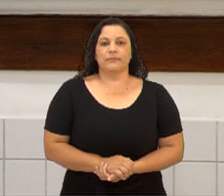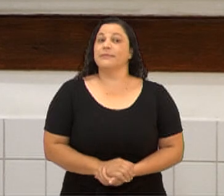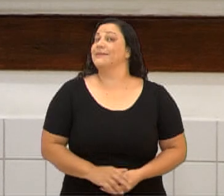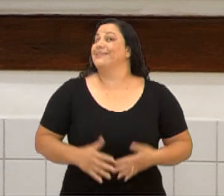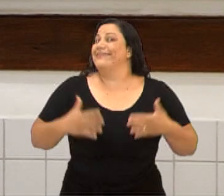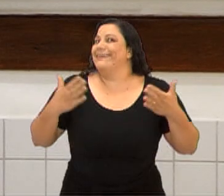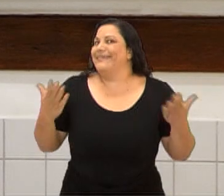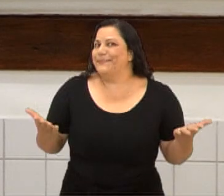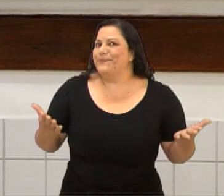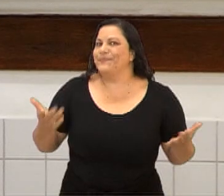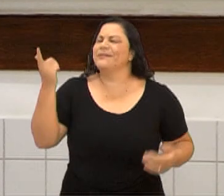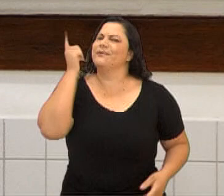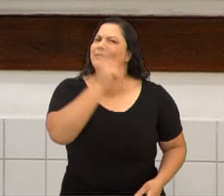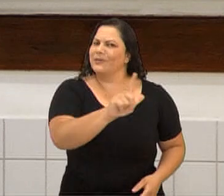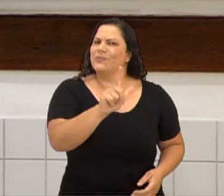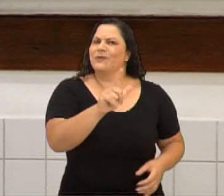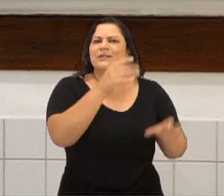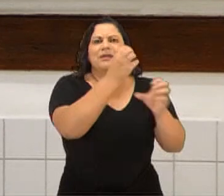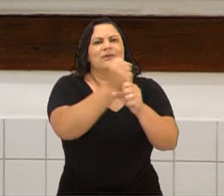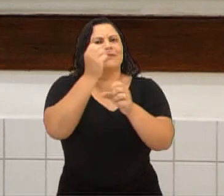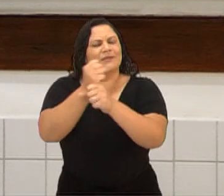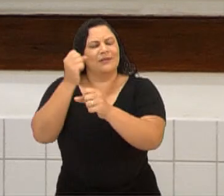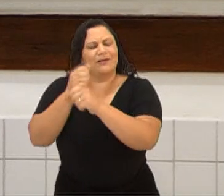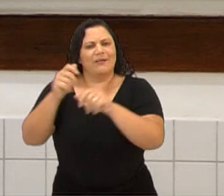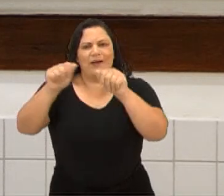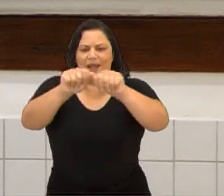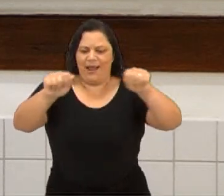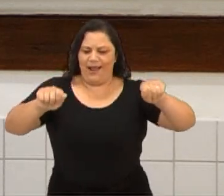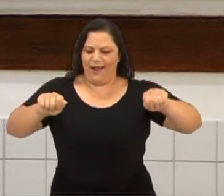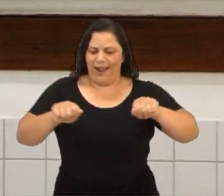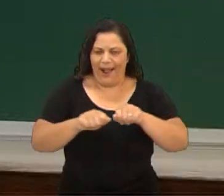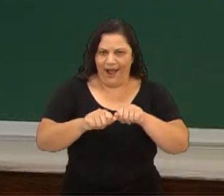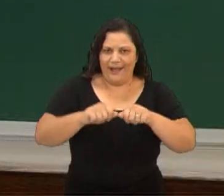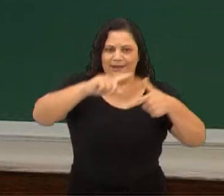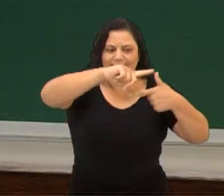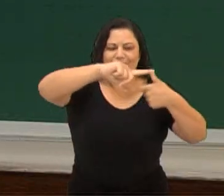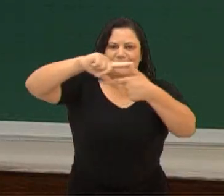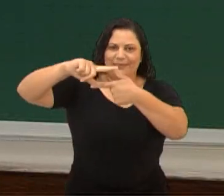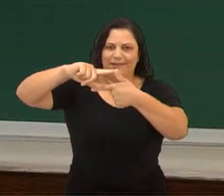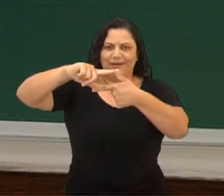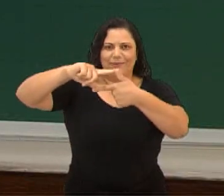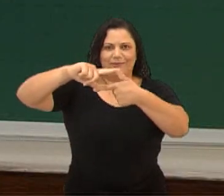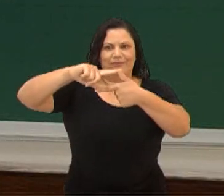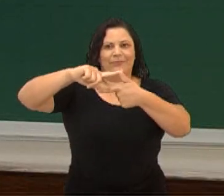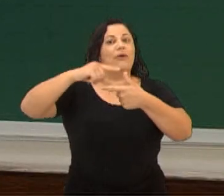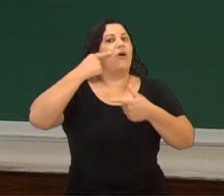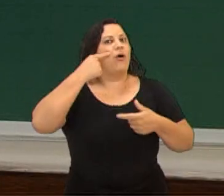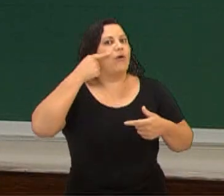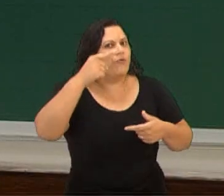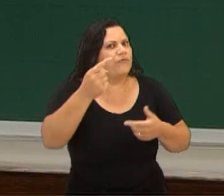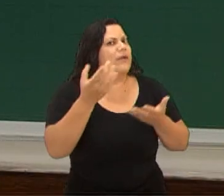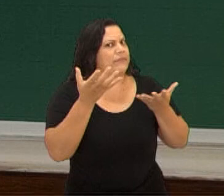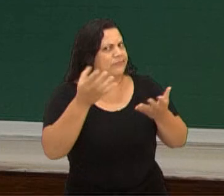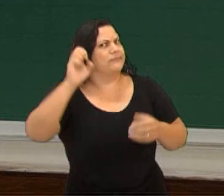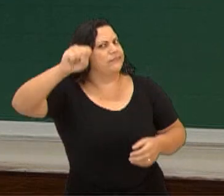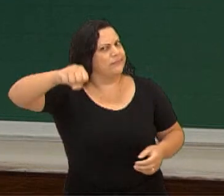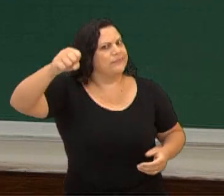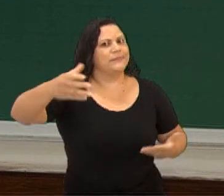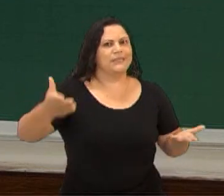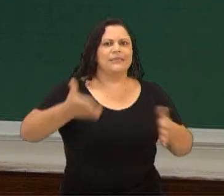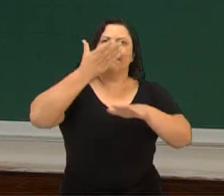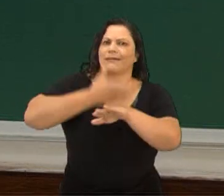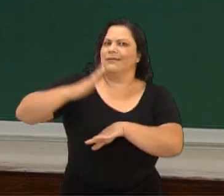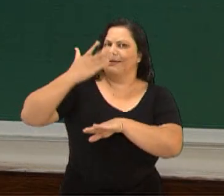E aí, conseguiram calcular a área desse retângulo? Espero que sim, hein? Depois de tanto treino, vamos